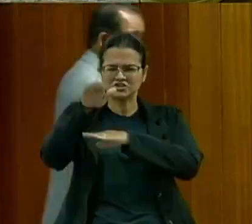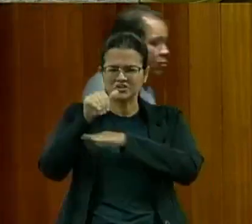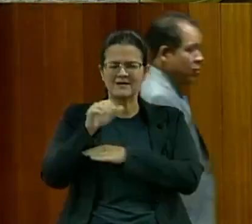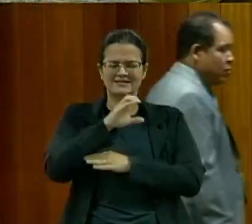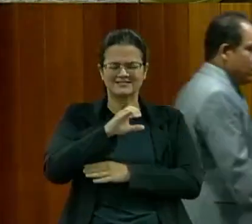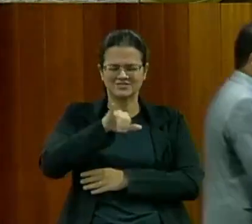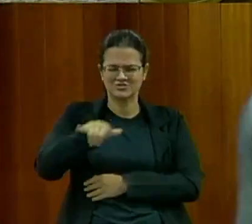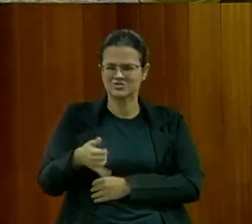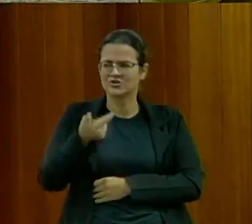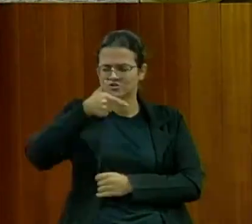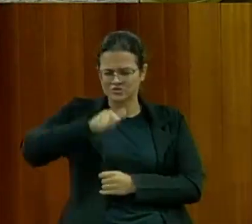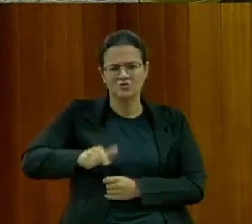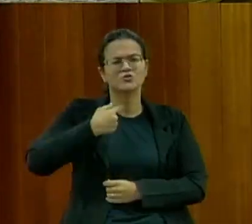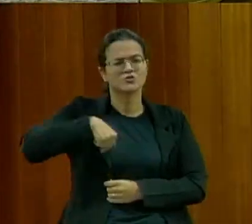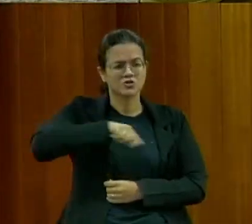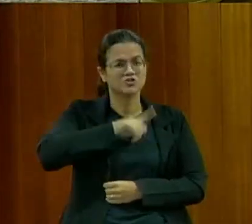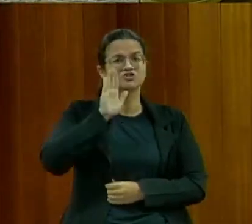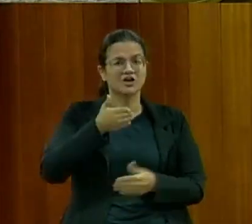aprovou, o regimento